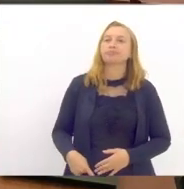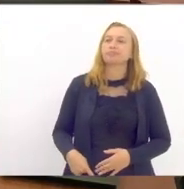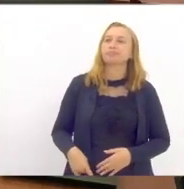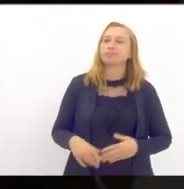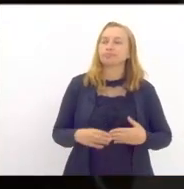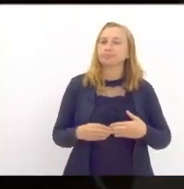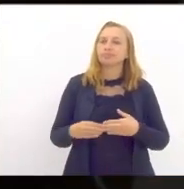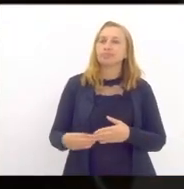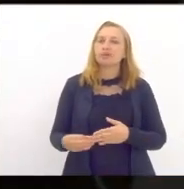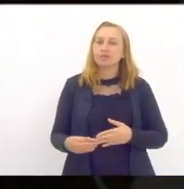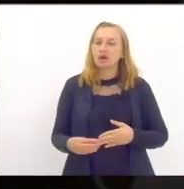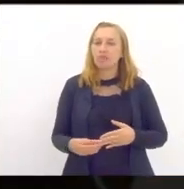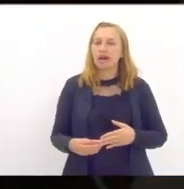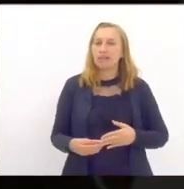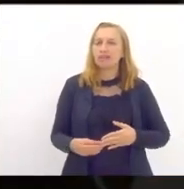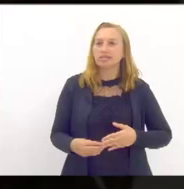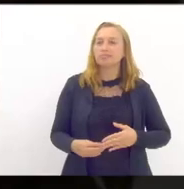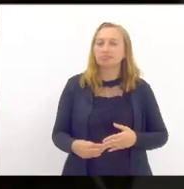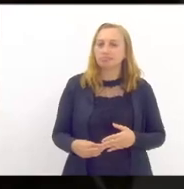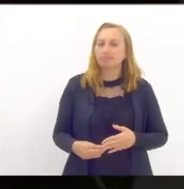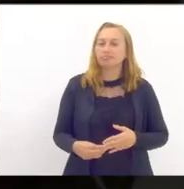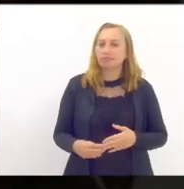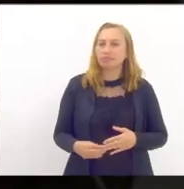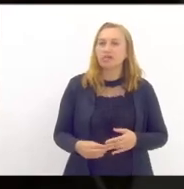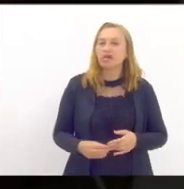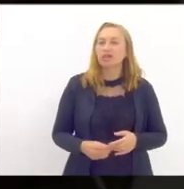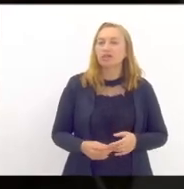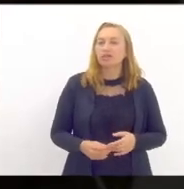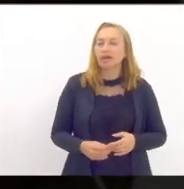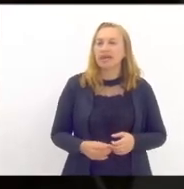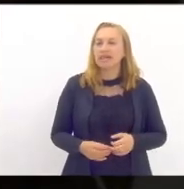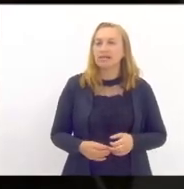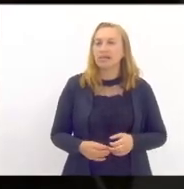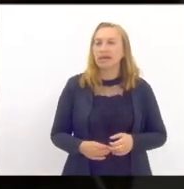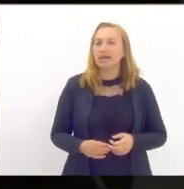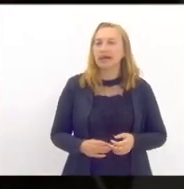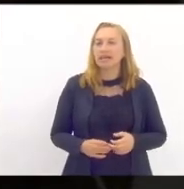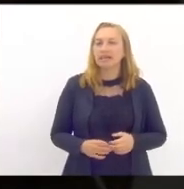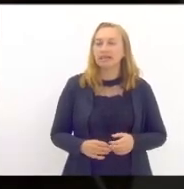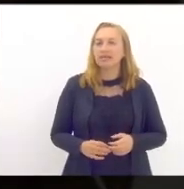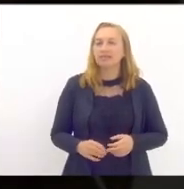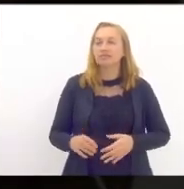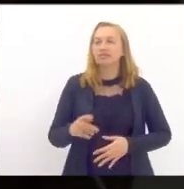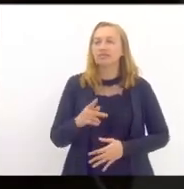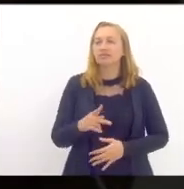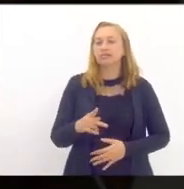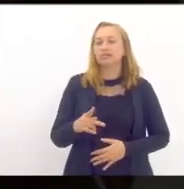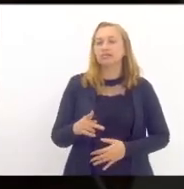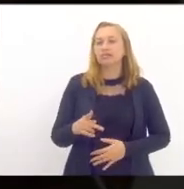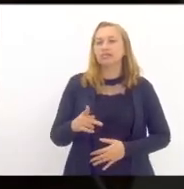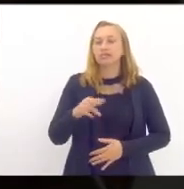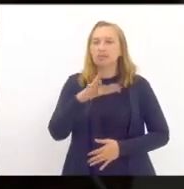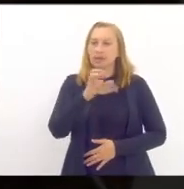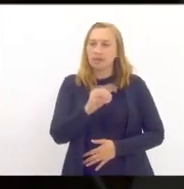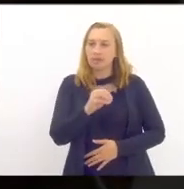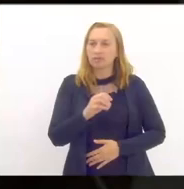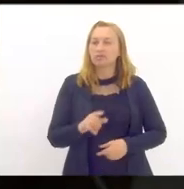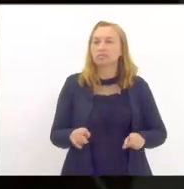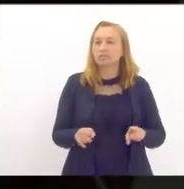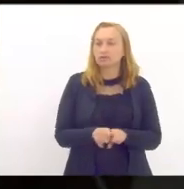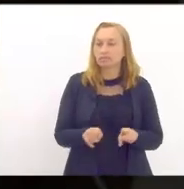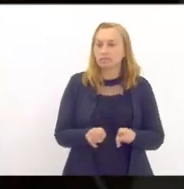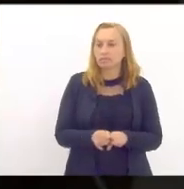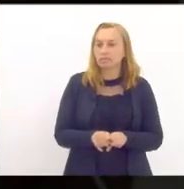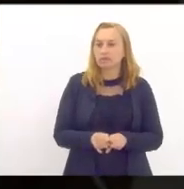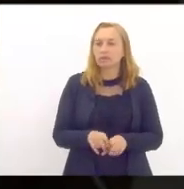preside essa belíssima sessão que homenageia o nosso querido Pedro Figueiredo, mas também que preside, me